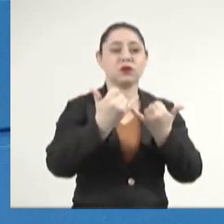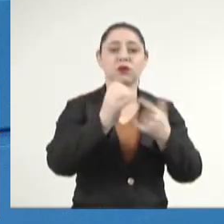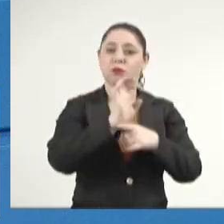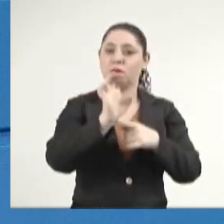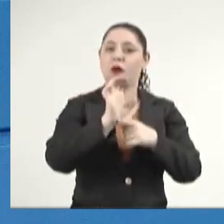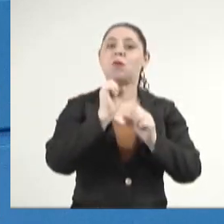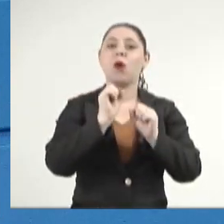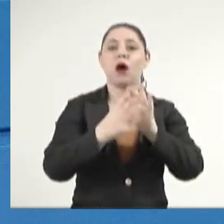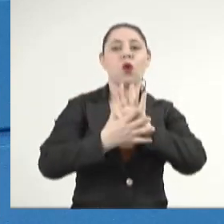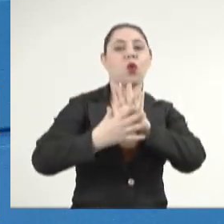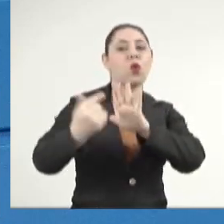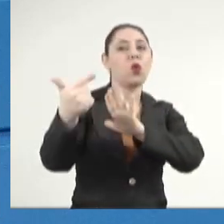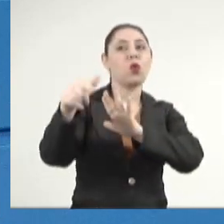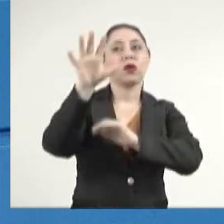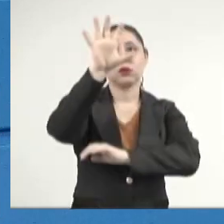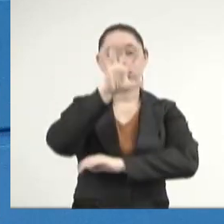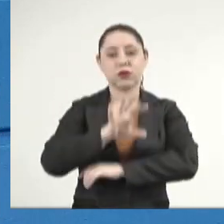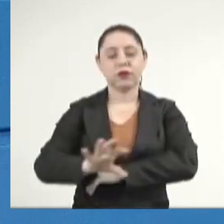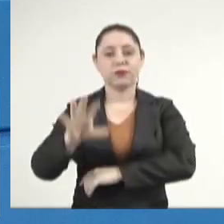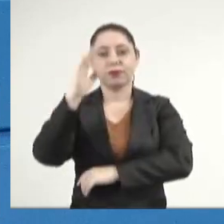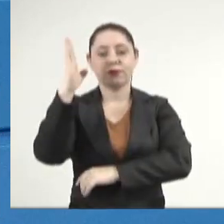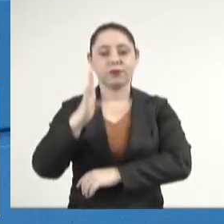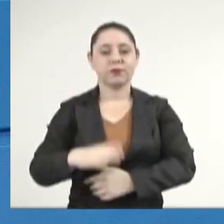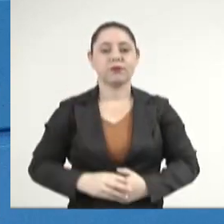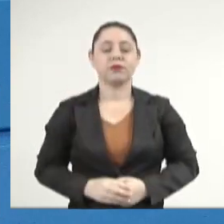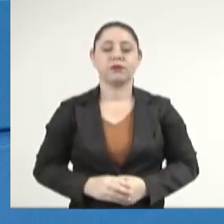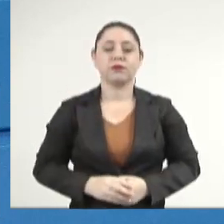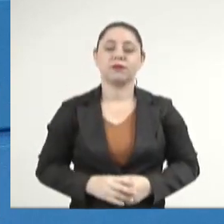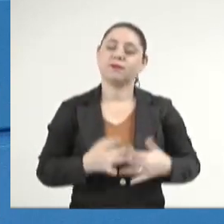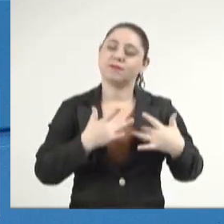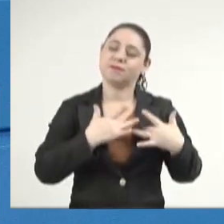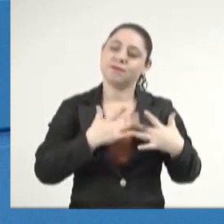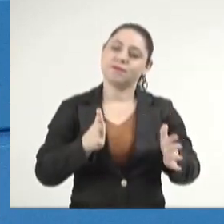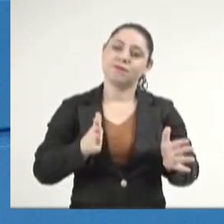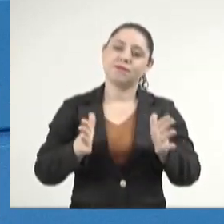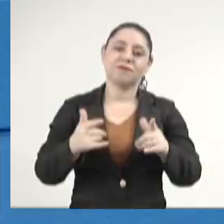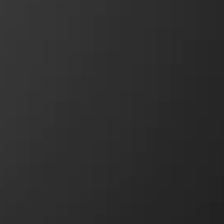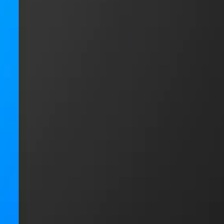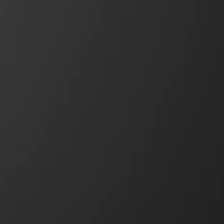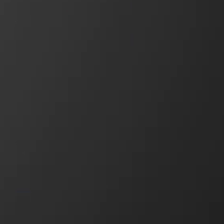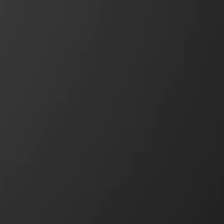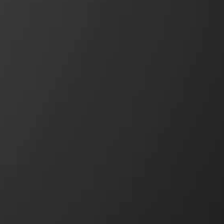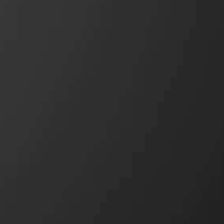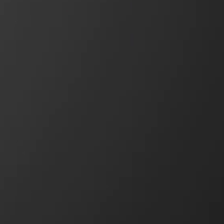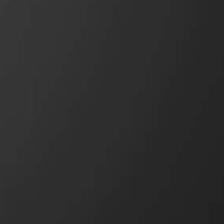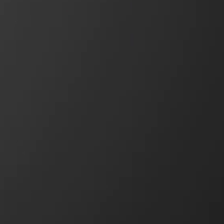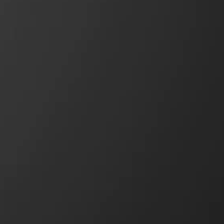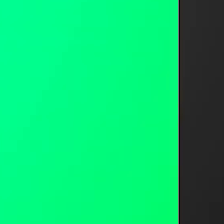de modelo para os demais estados da federação. E nessa sensibilidade ainda, deputada Mara,